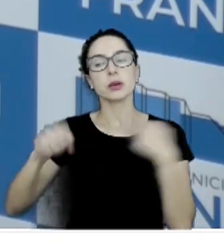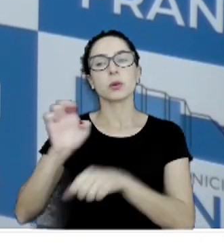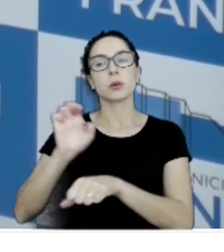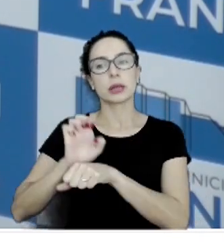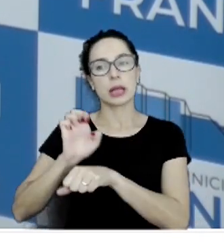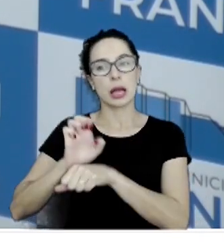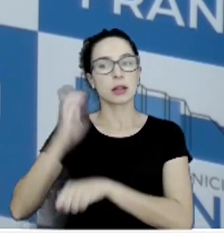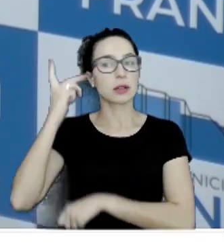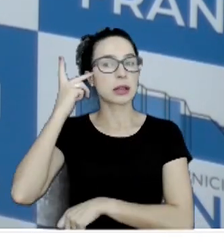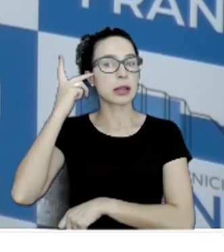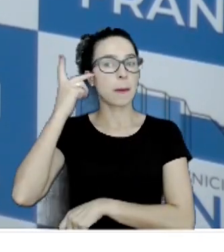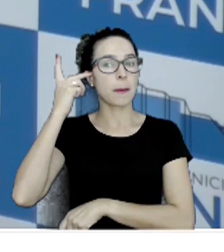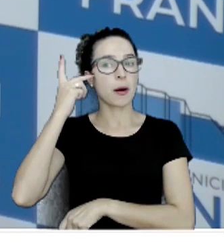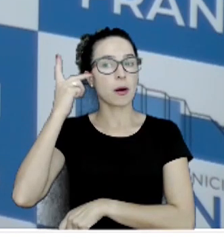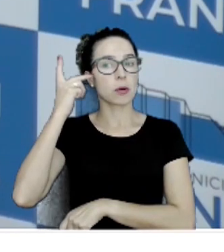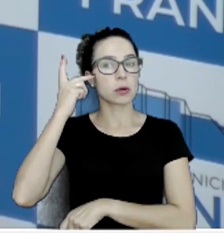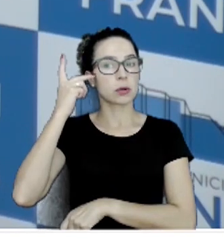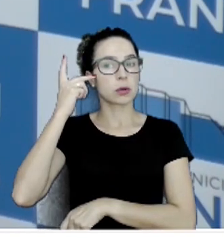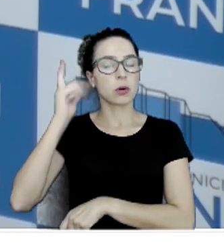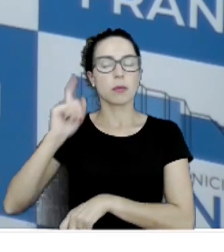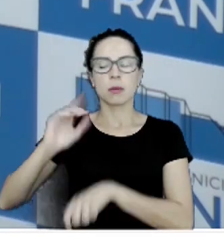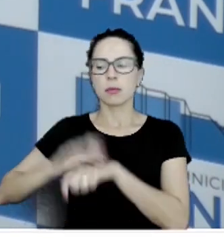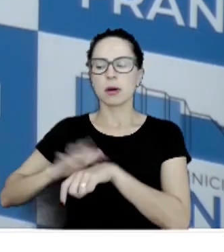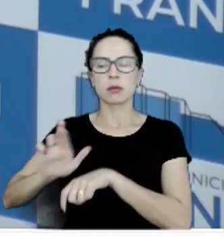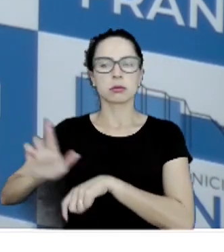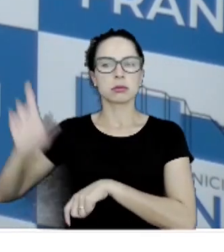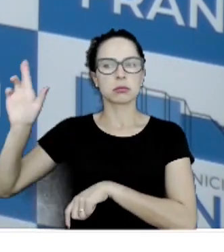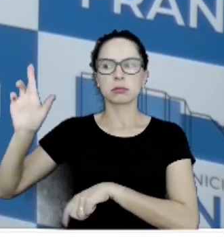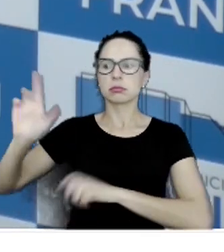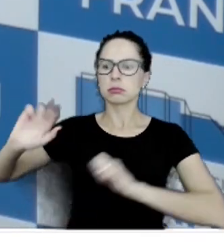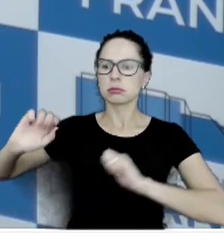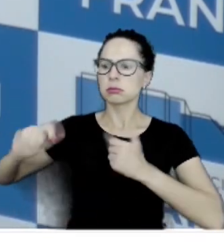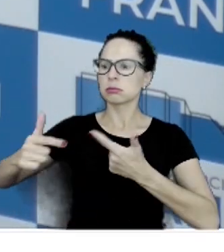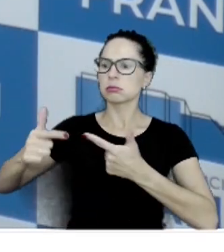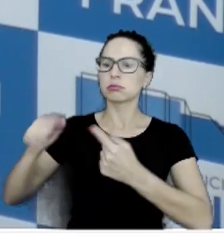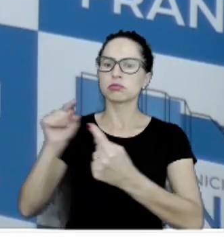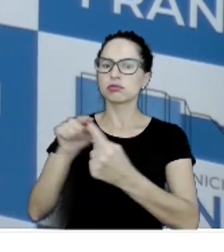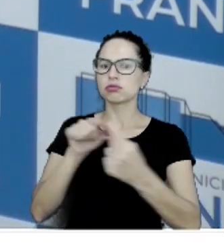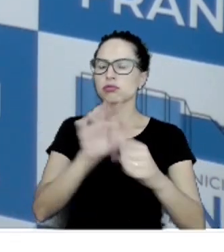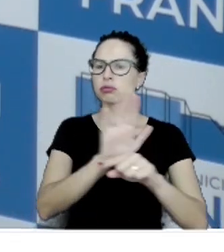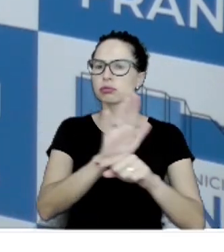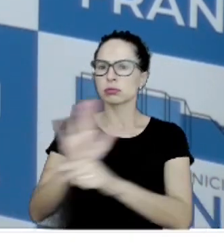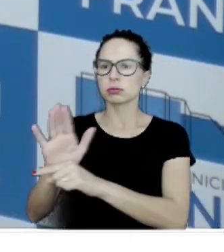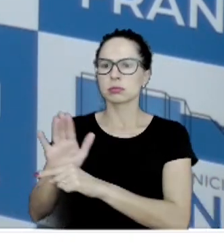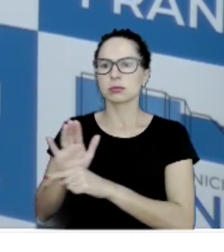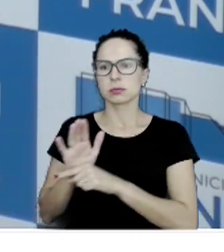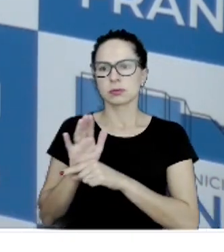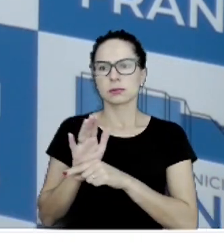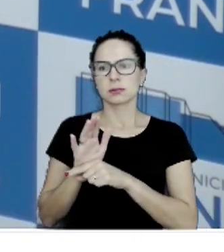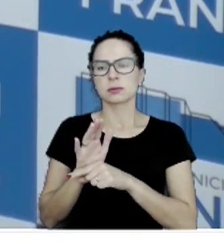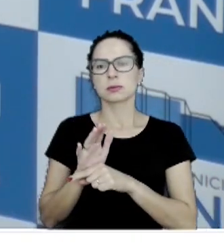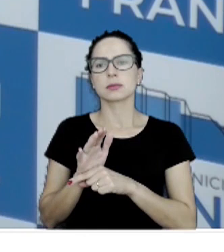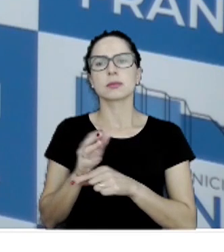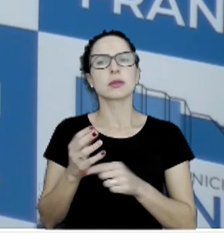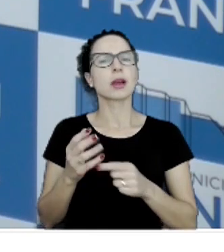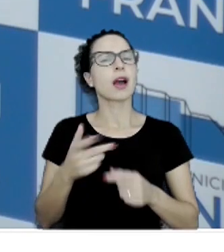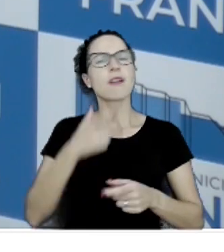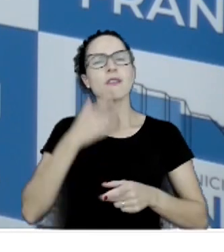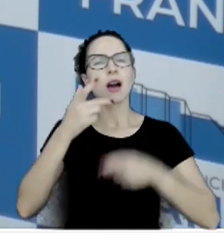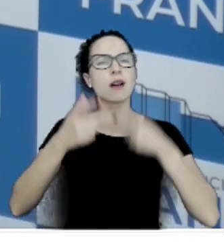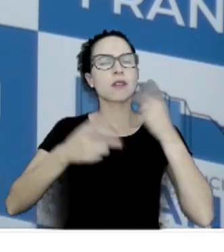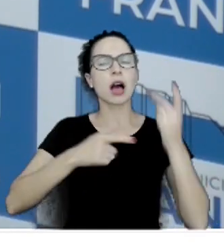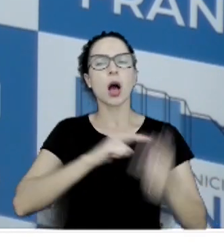ter uma ação mais efetiva. Muito se fala que o governador